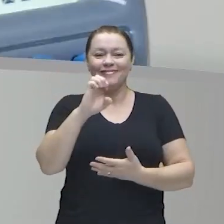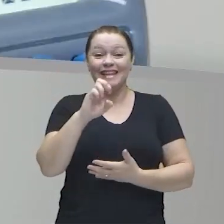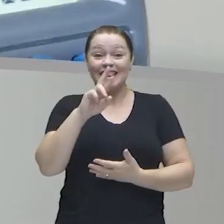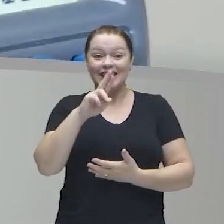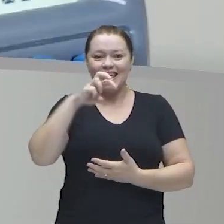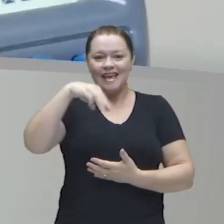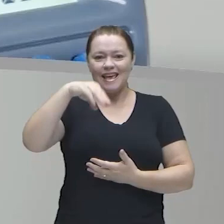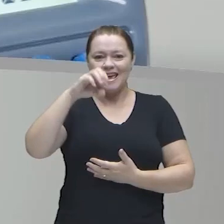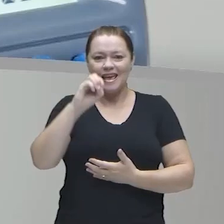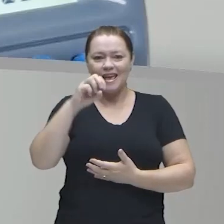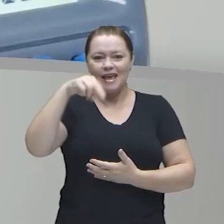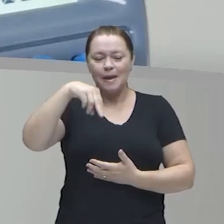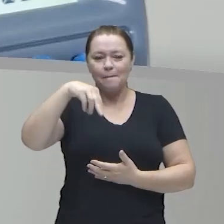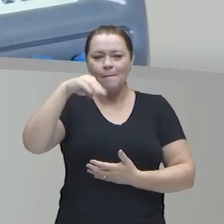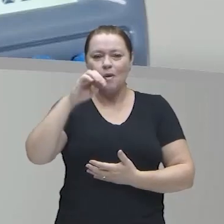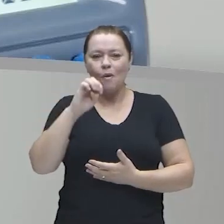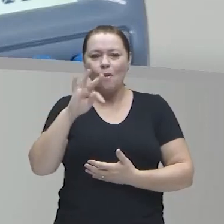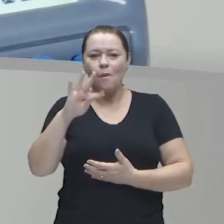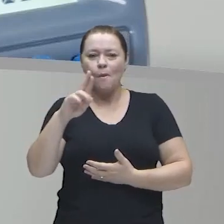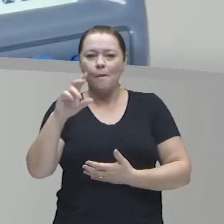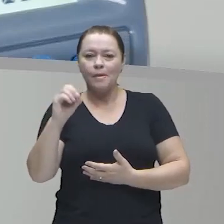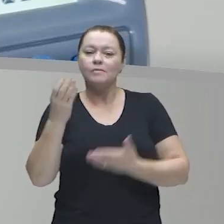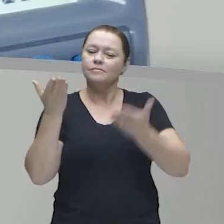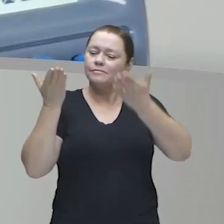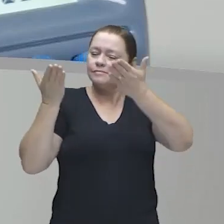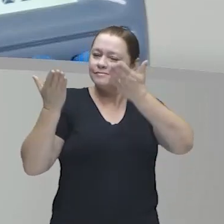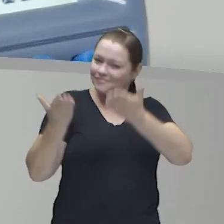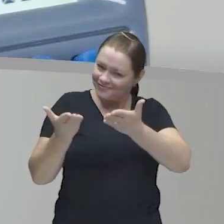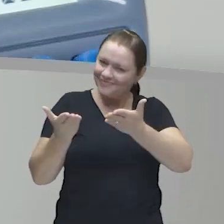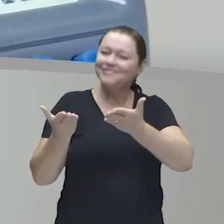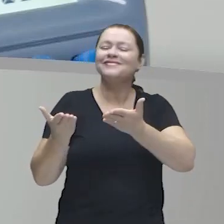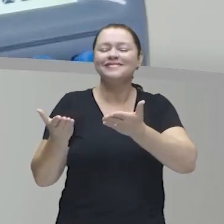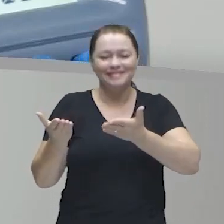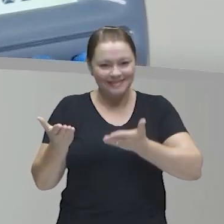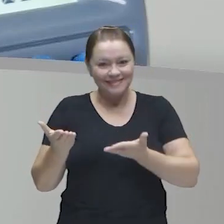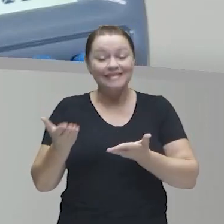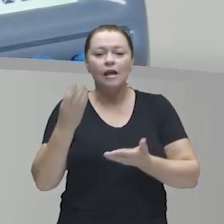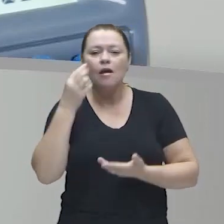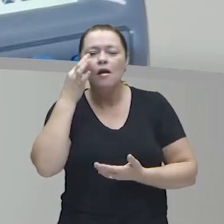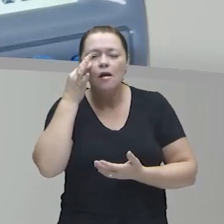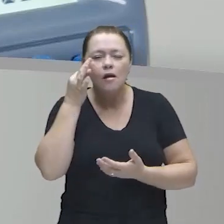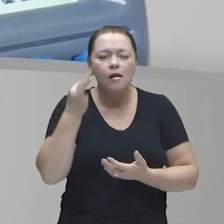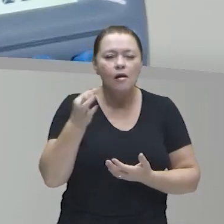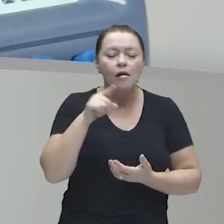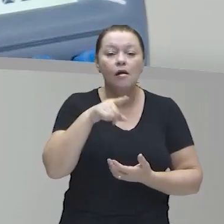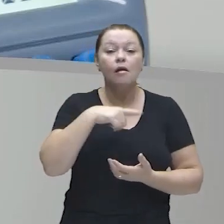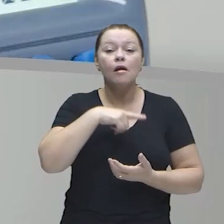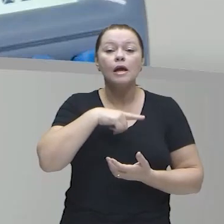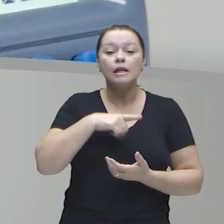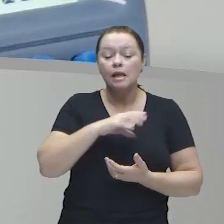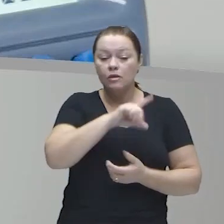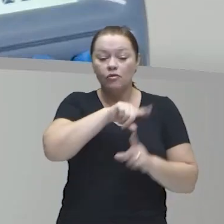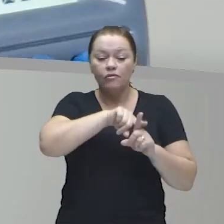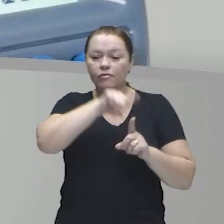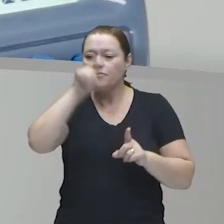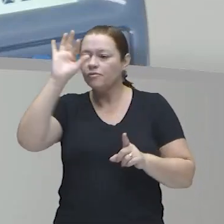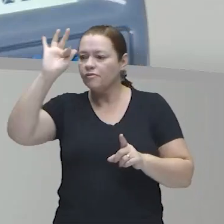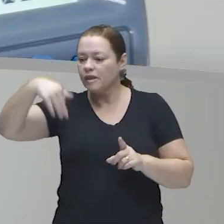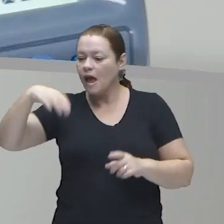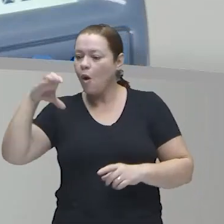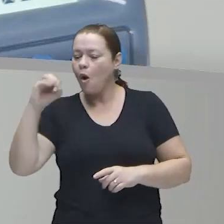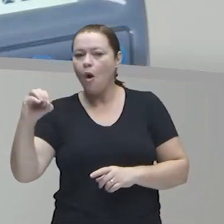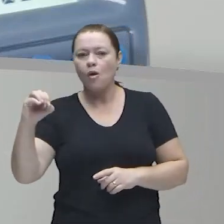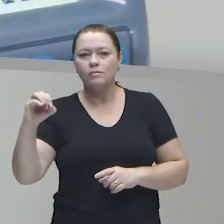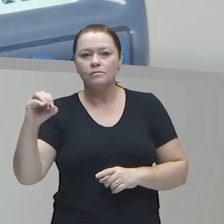termômetro, este aparelho aqui, o termômetro. Observe que ele termina com a vogal O e